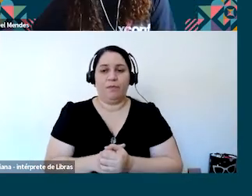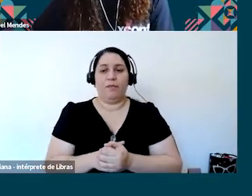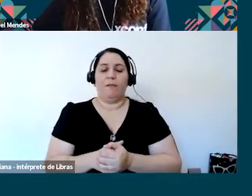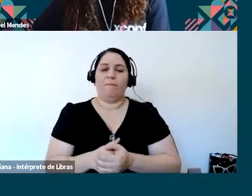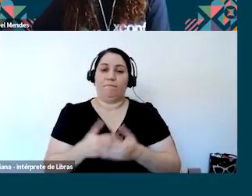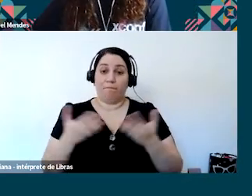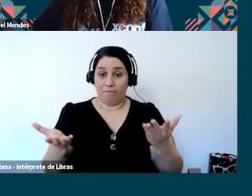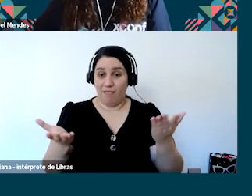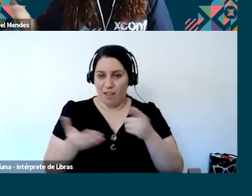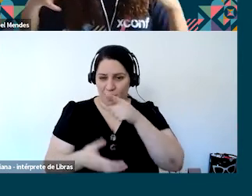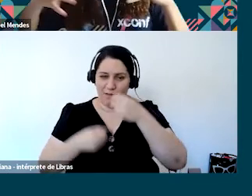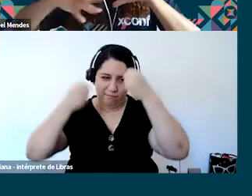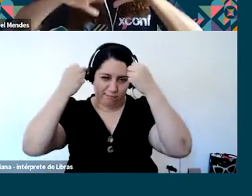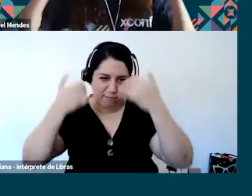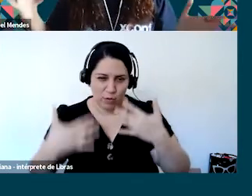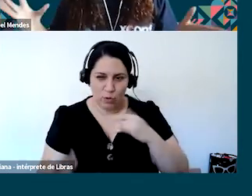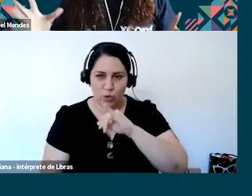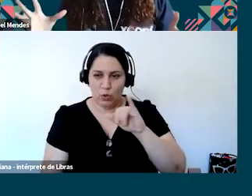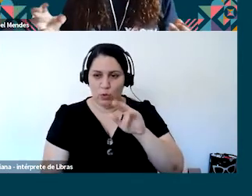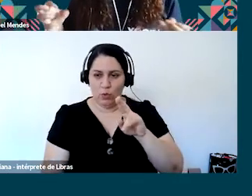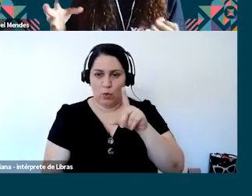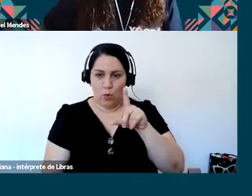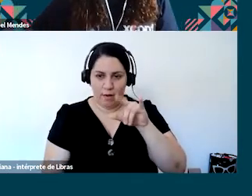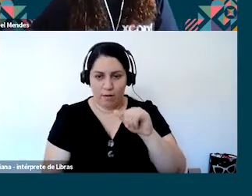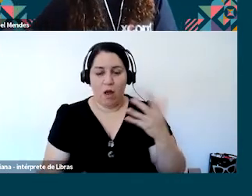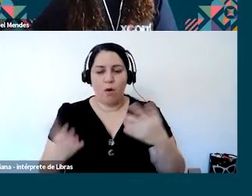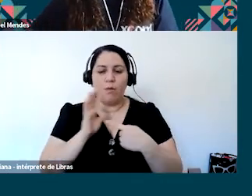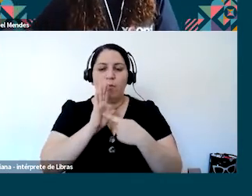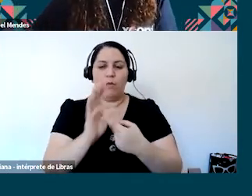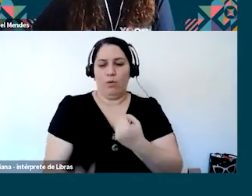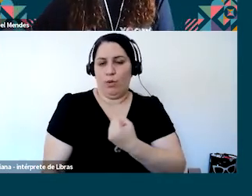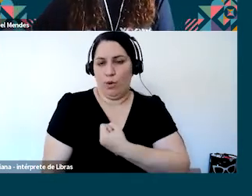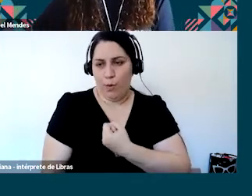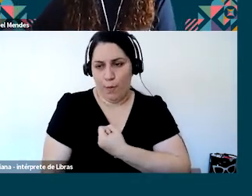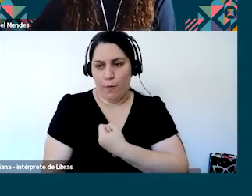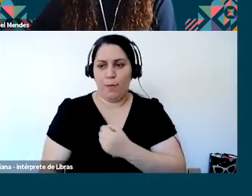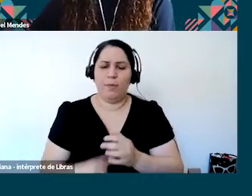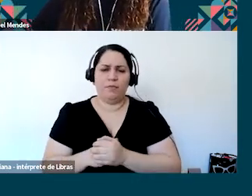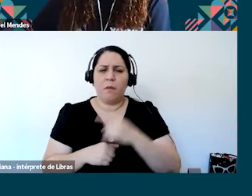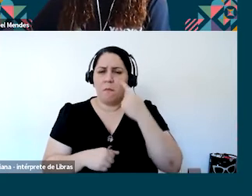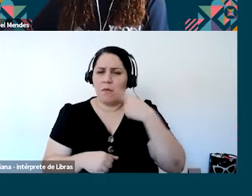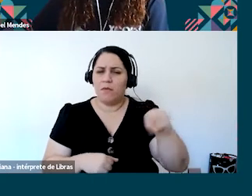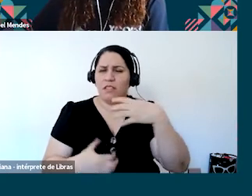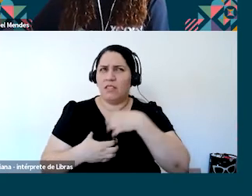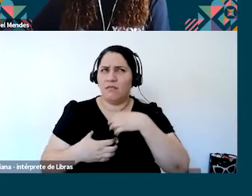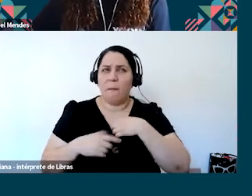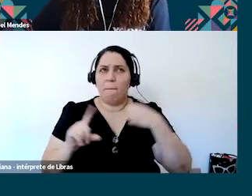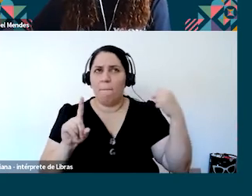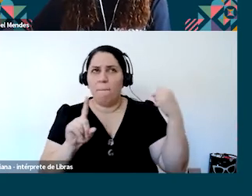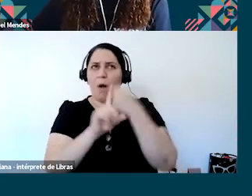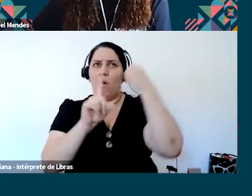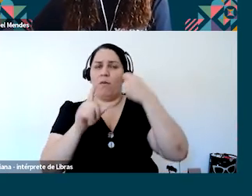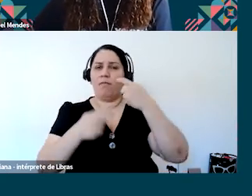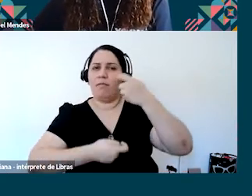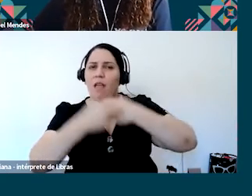Bom, gente, agora que a Júlia deu um panorama geral, a gente vai trazer um pouquinho de números para vocês verem qual que é o impacto